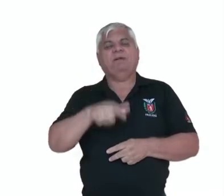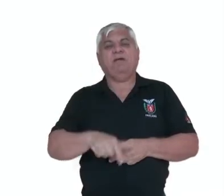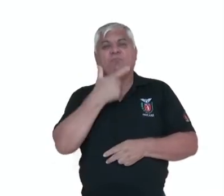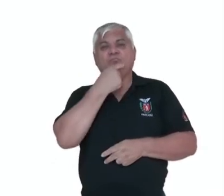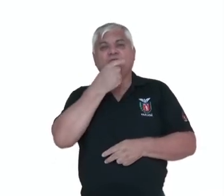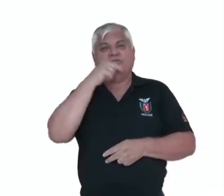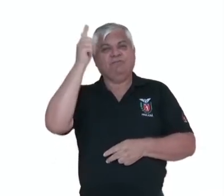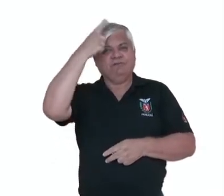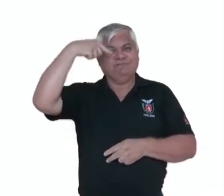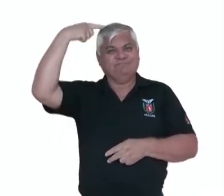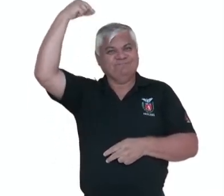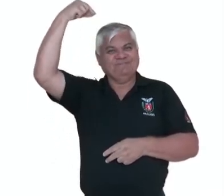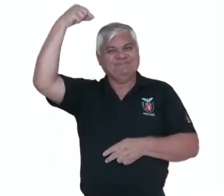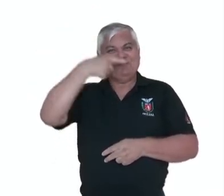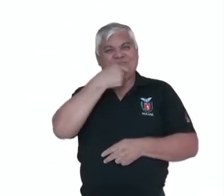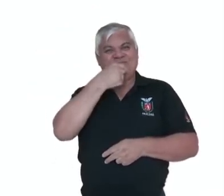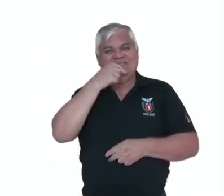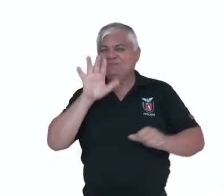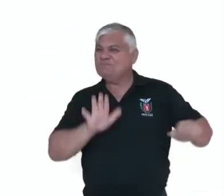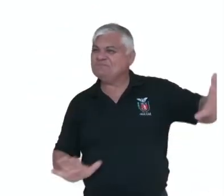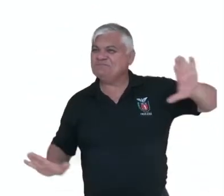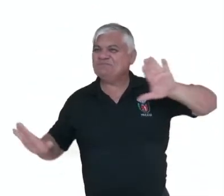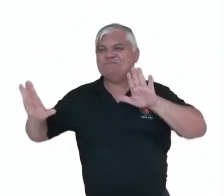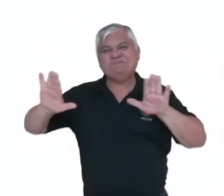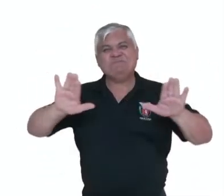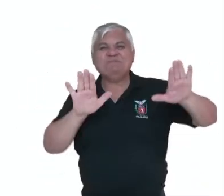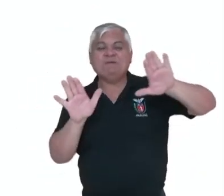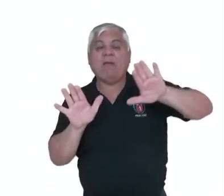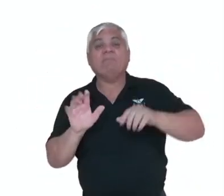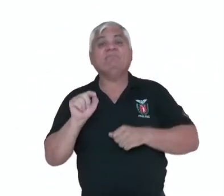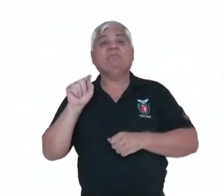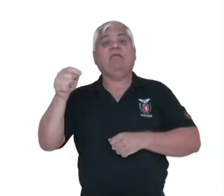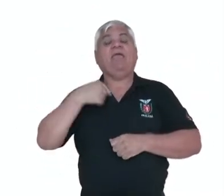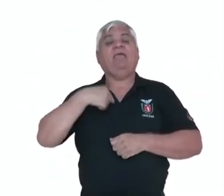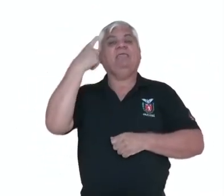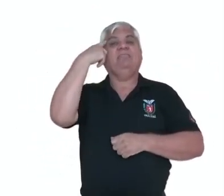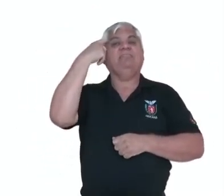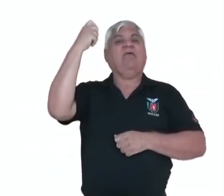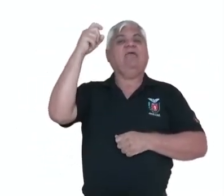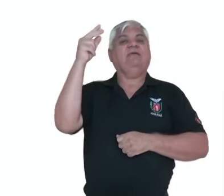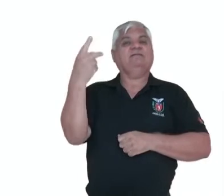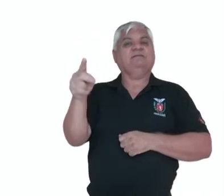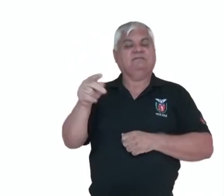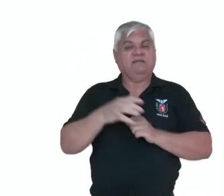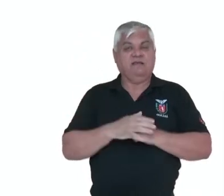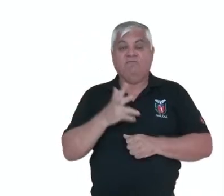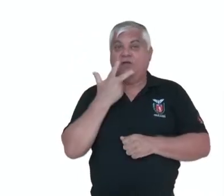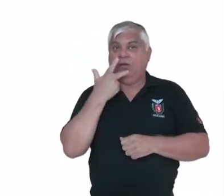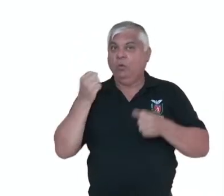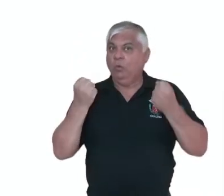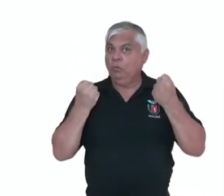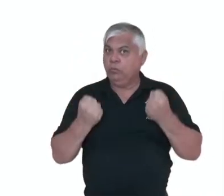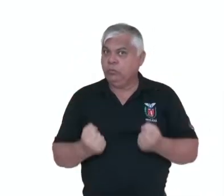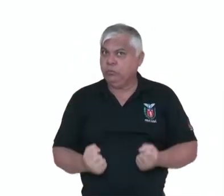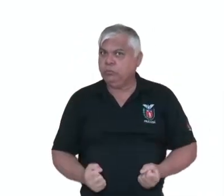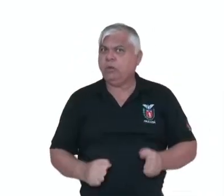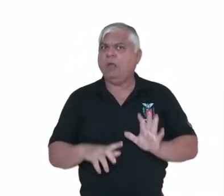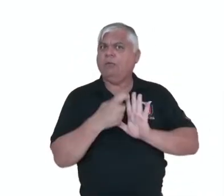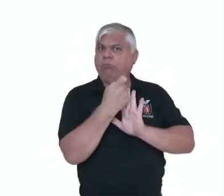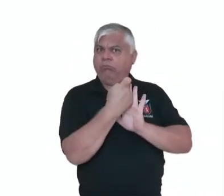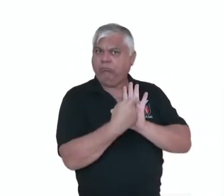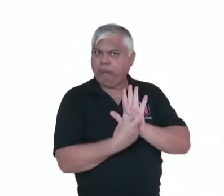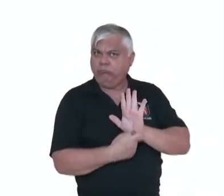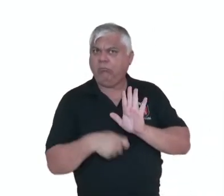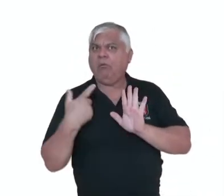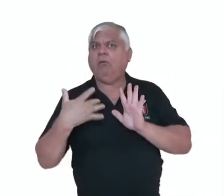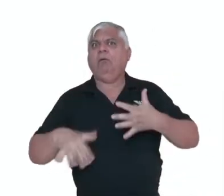Peter Llewellyn Davis. Ser fonte de inspiração de um personagem desses não é uma carga leve e assombrou